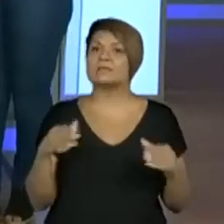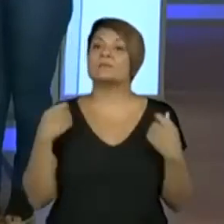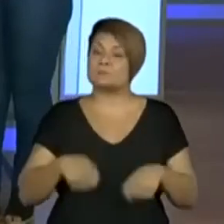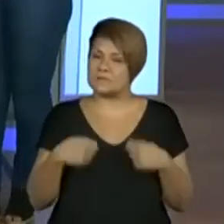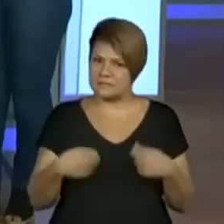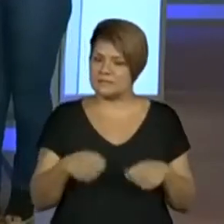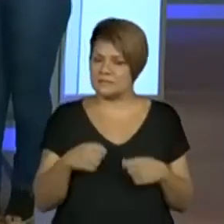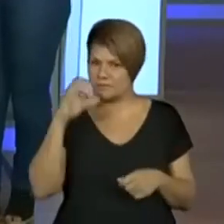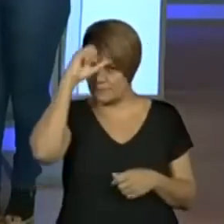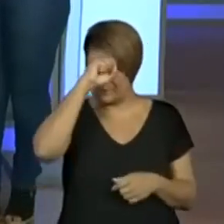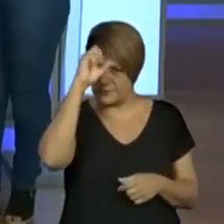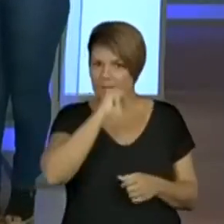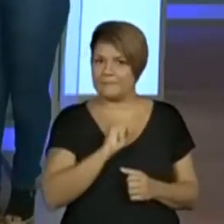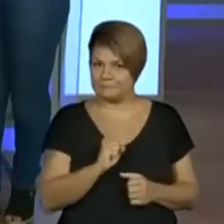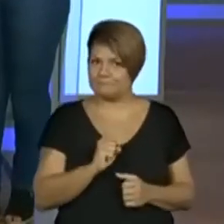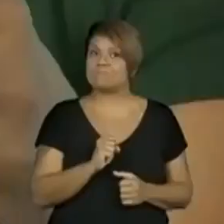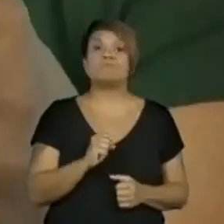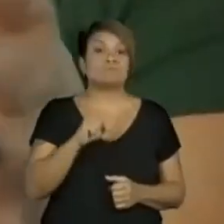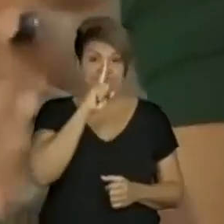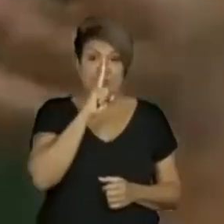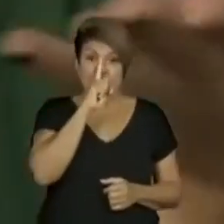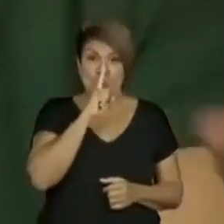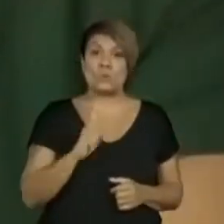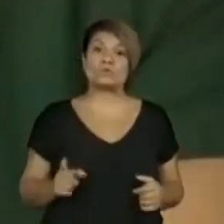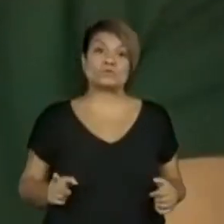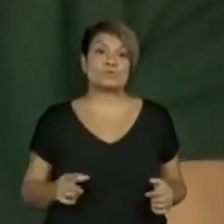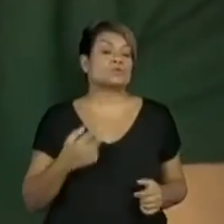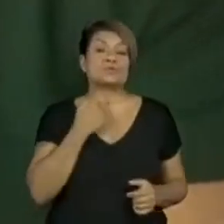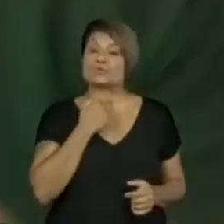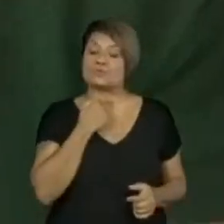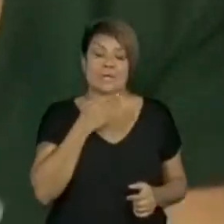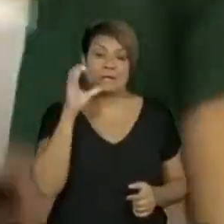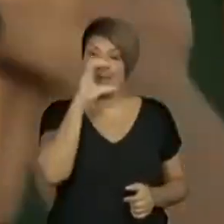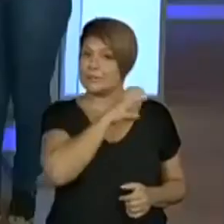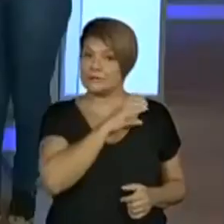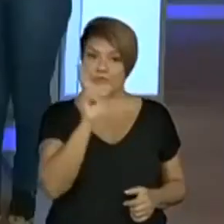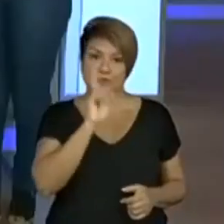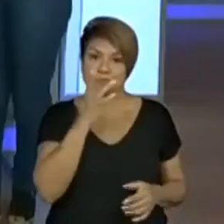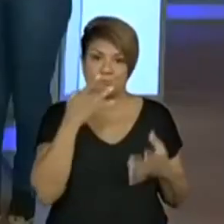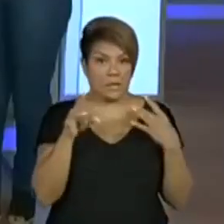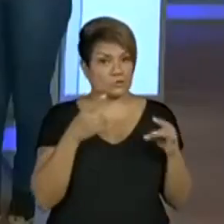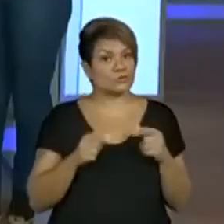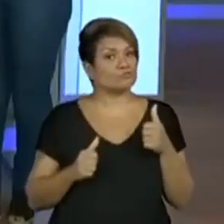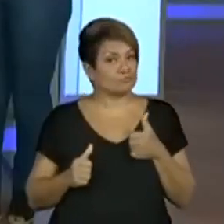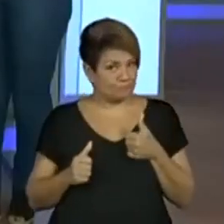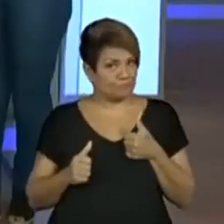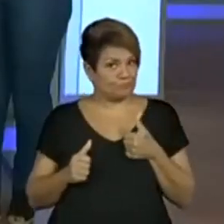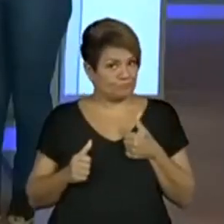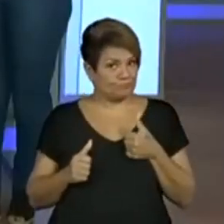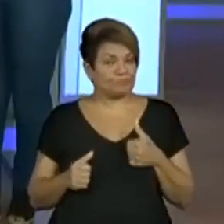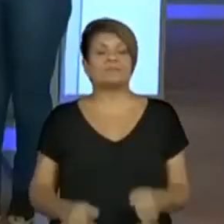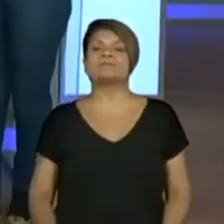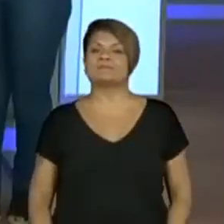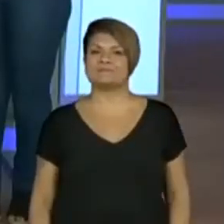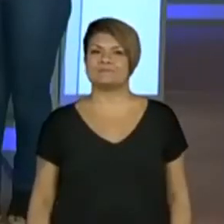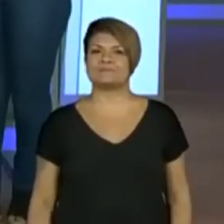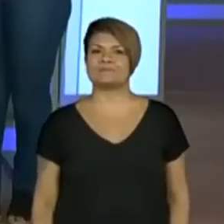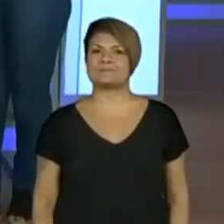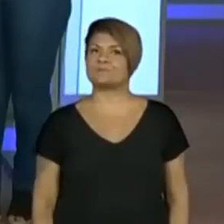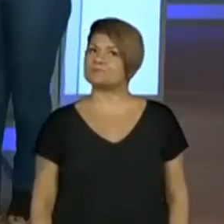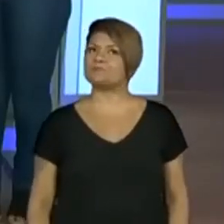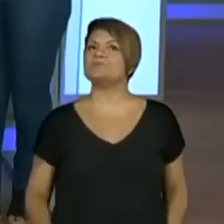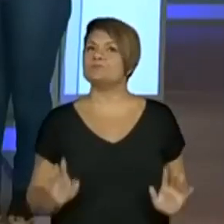né É muito perigoso não dá para colocar coisa quente certo e a gente